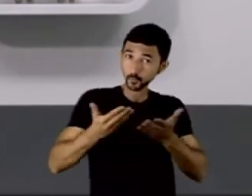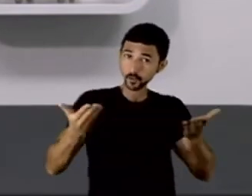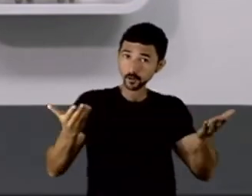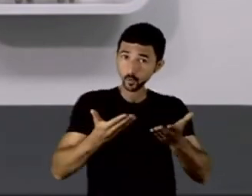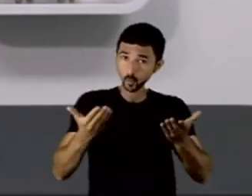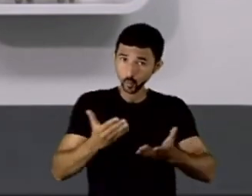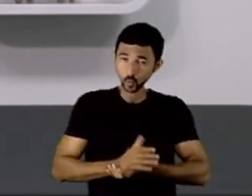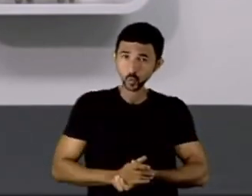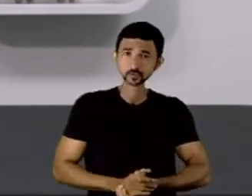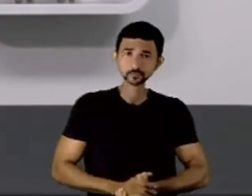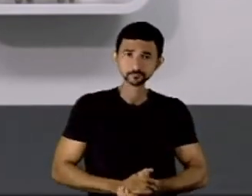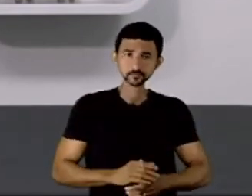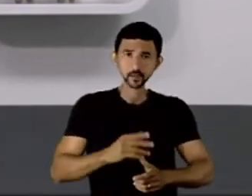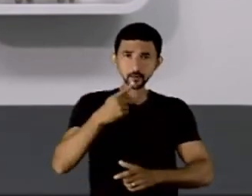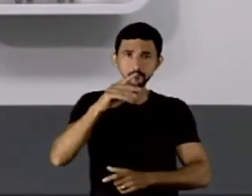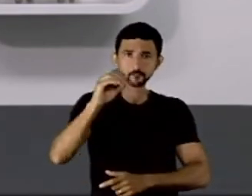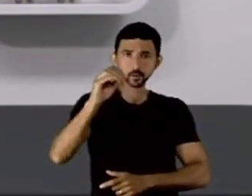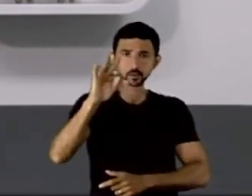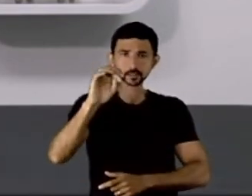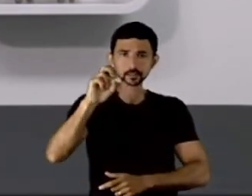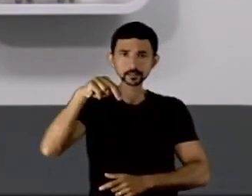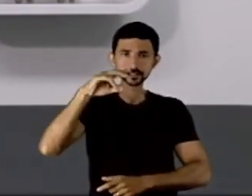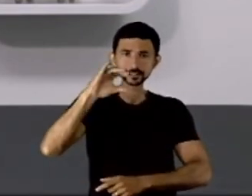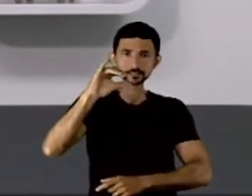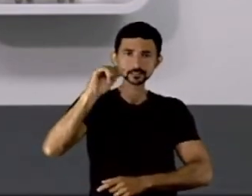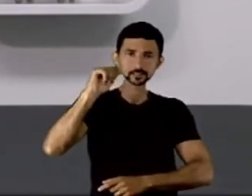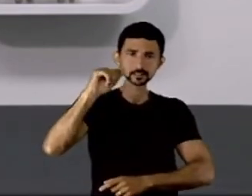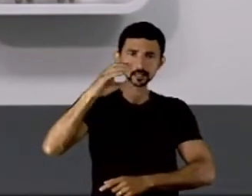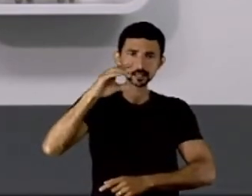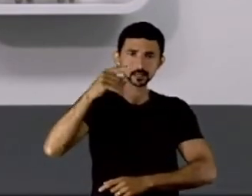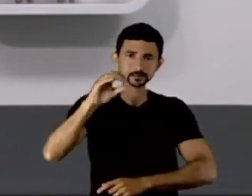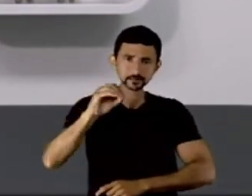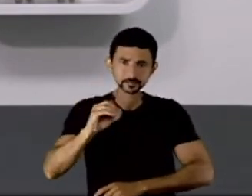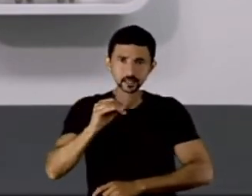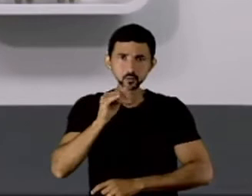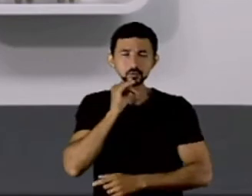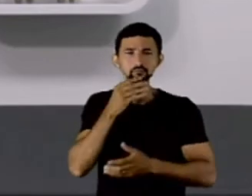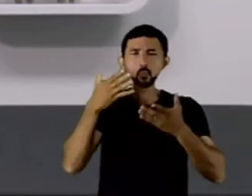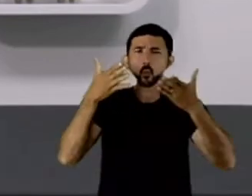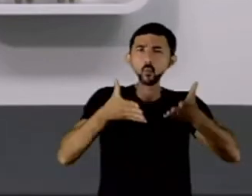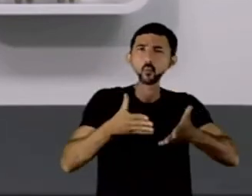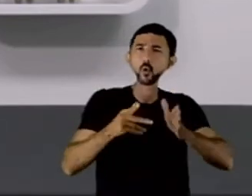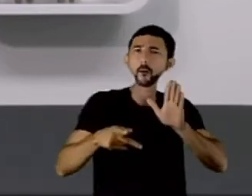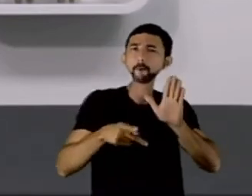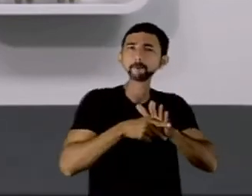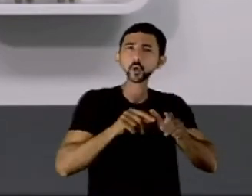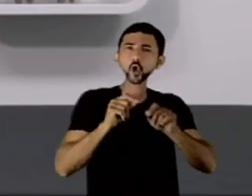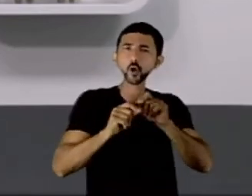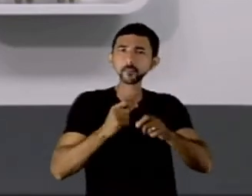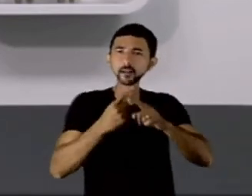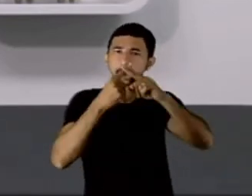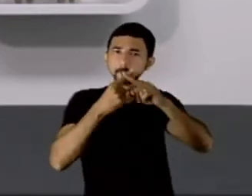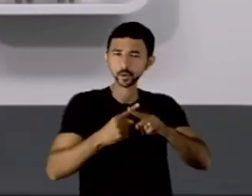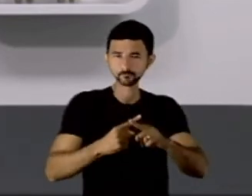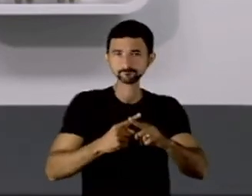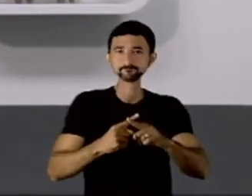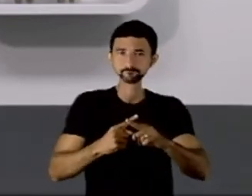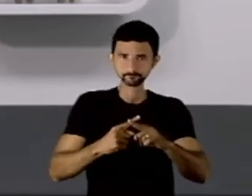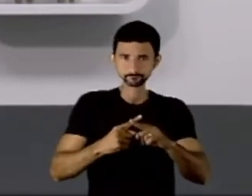que é potenciação, ele tem a ver com uma especificidade de